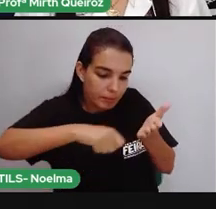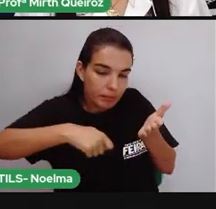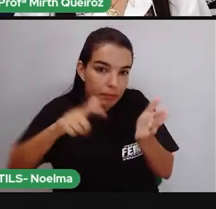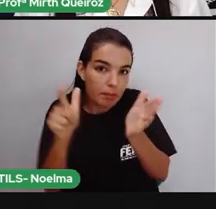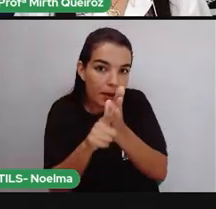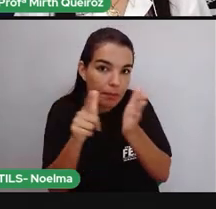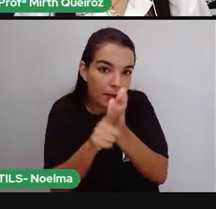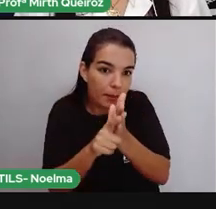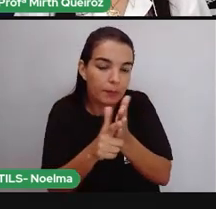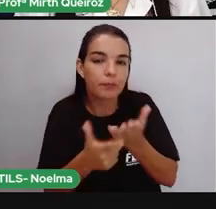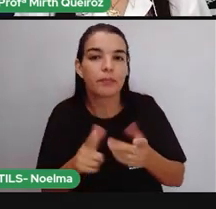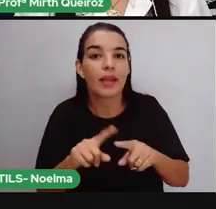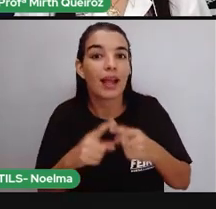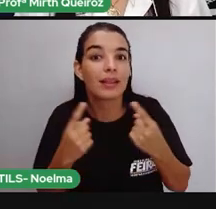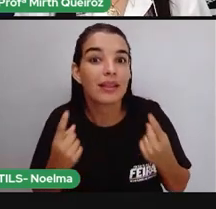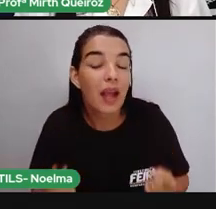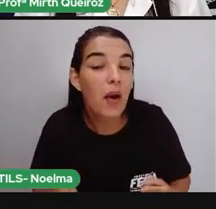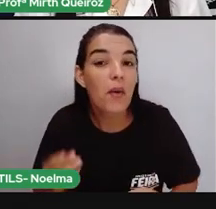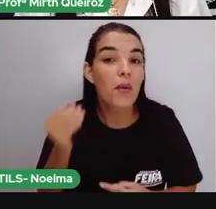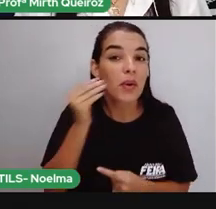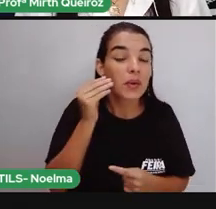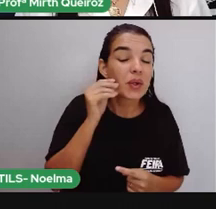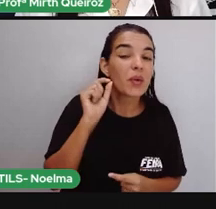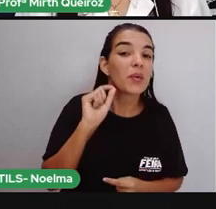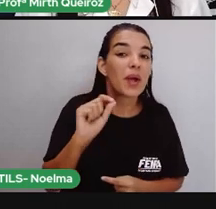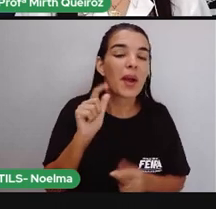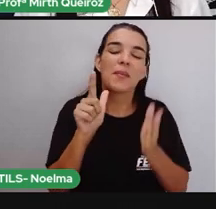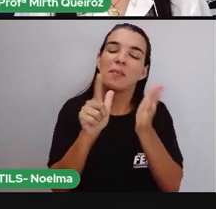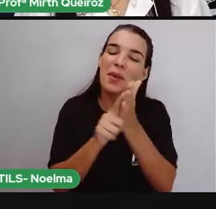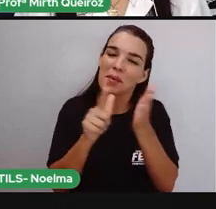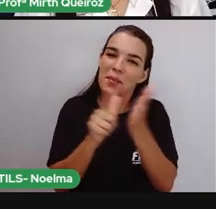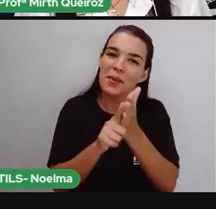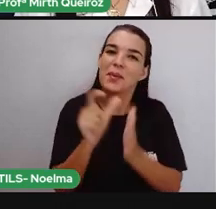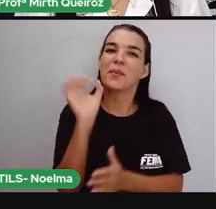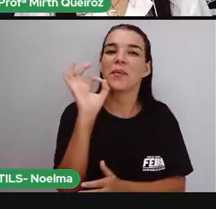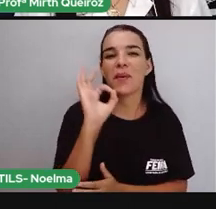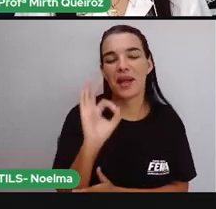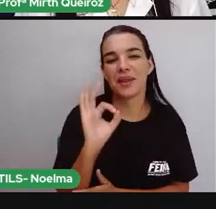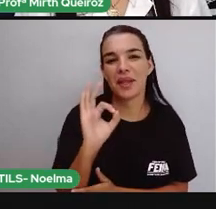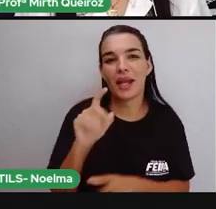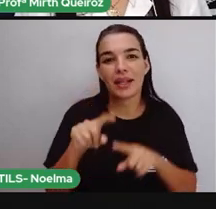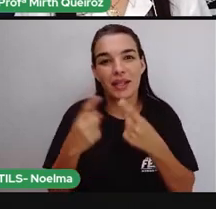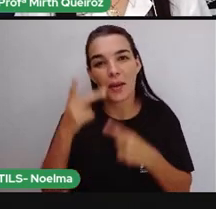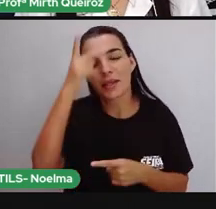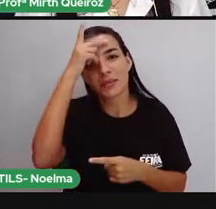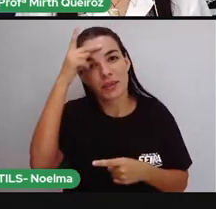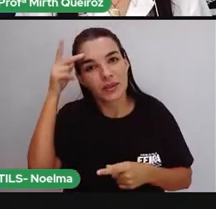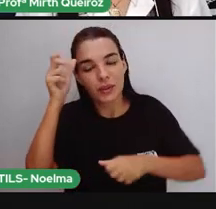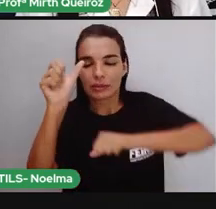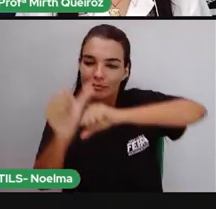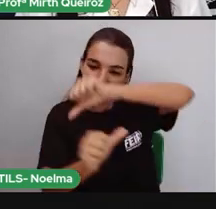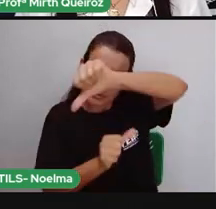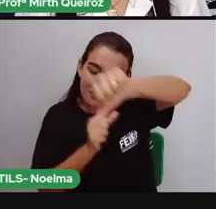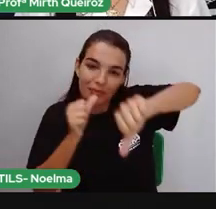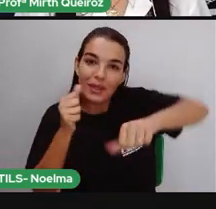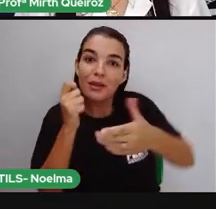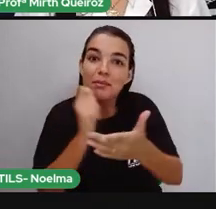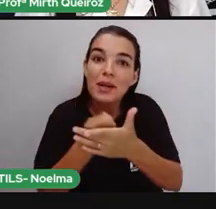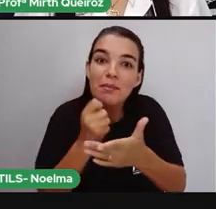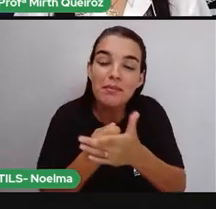papel. Surgiu, assim, o papel moeda. E as pessoas passaram a efetuar os